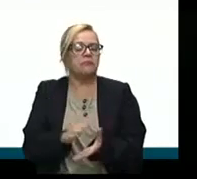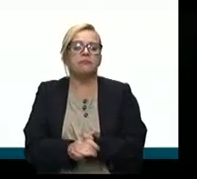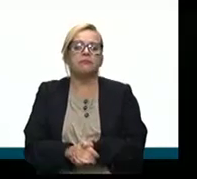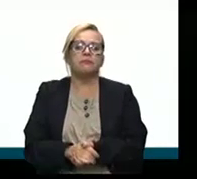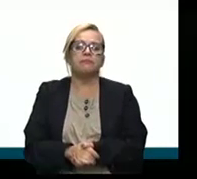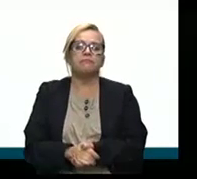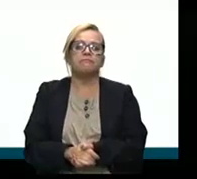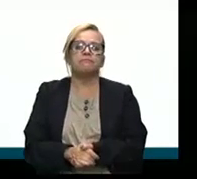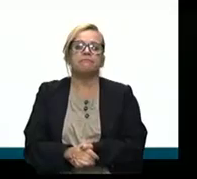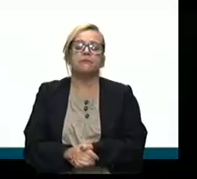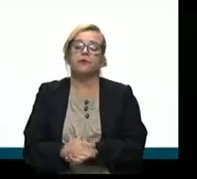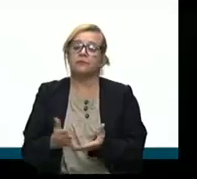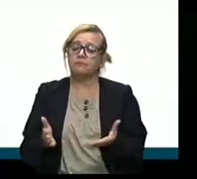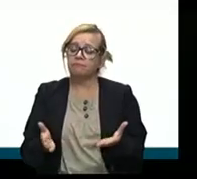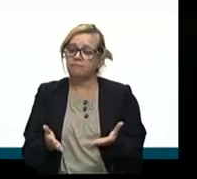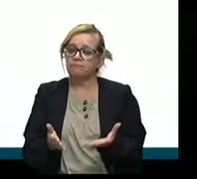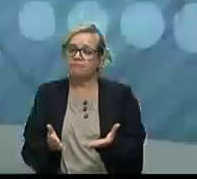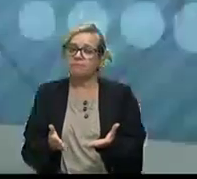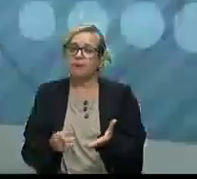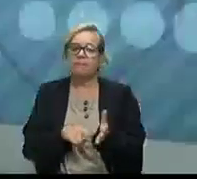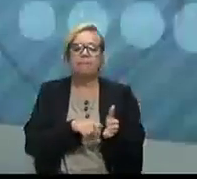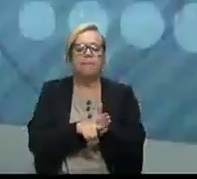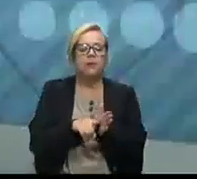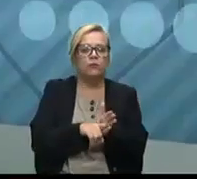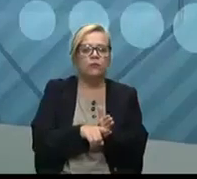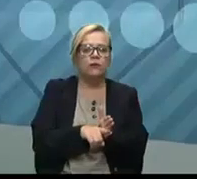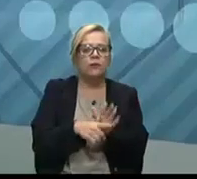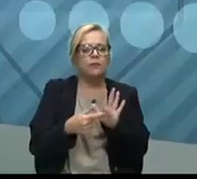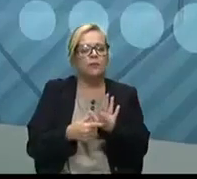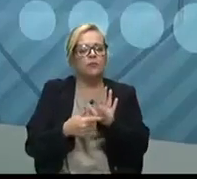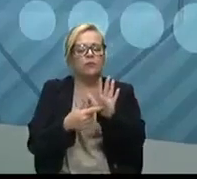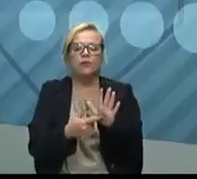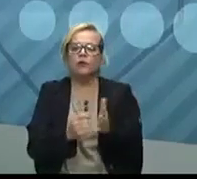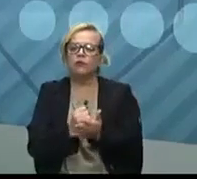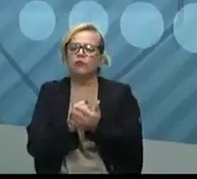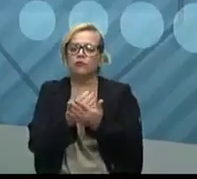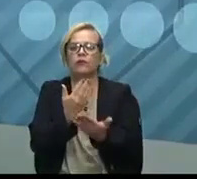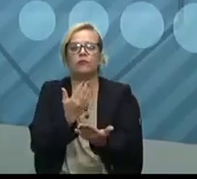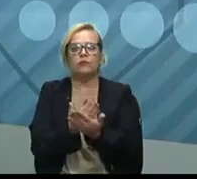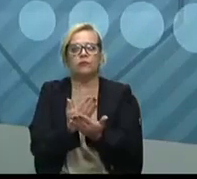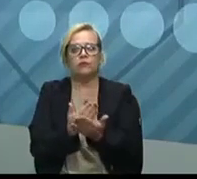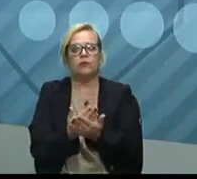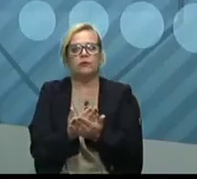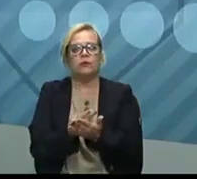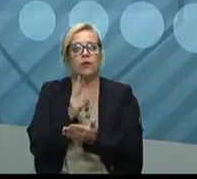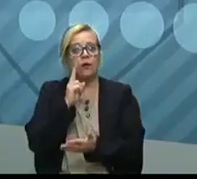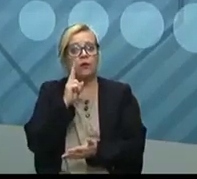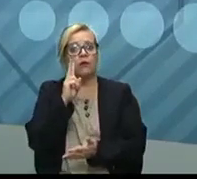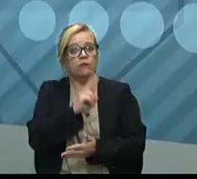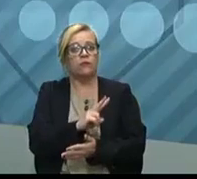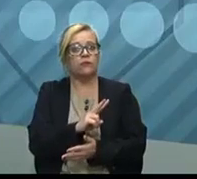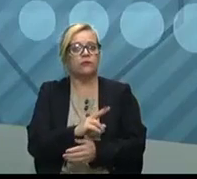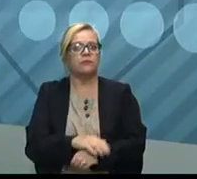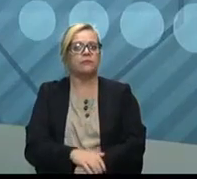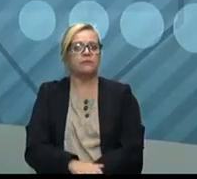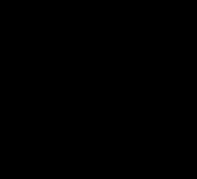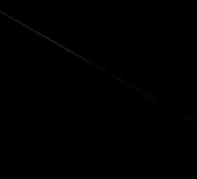Então, essa é a situação geradora de aprendizagem que irá nortear todo o nosso estudo. E agora eu convido você a acompanhar a situação problema 1.